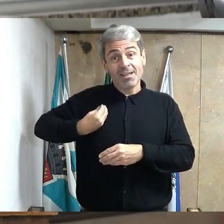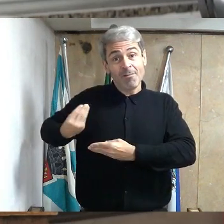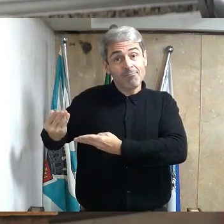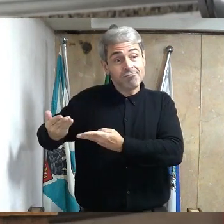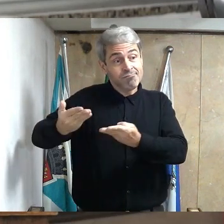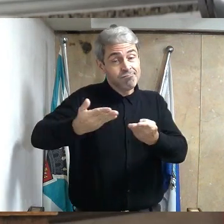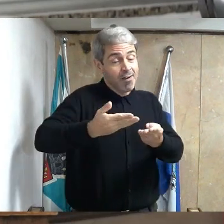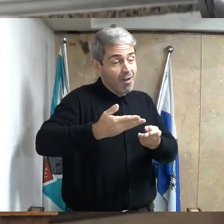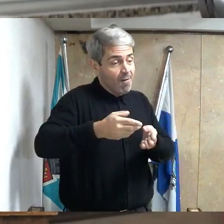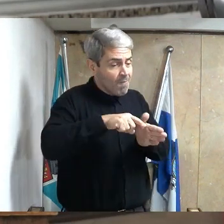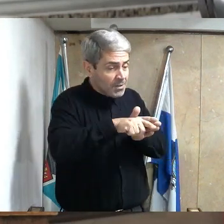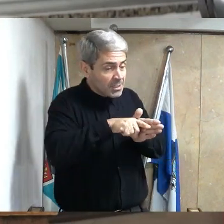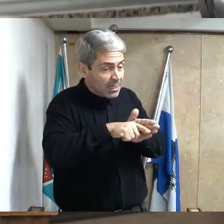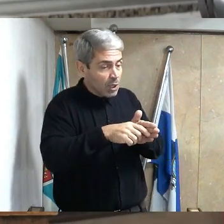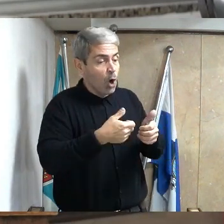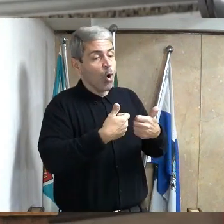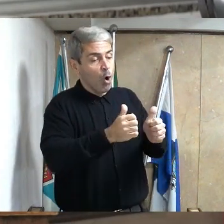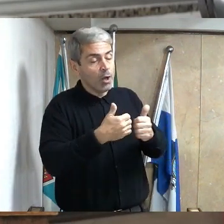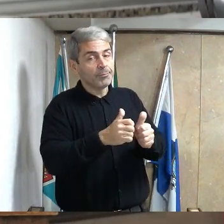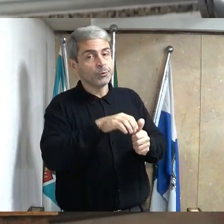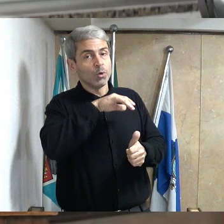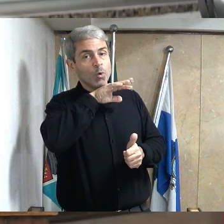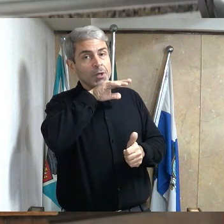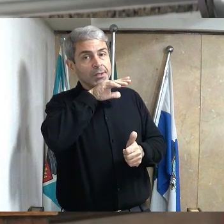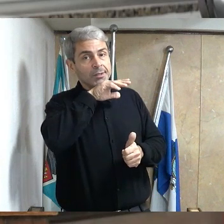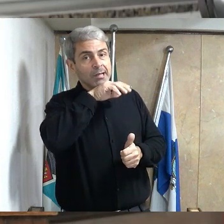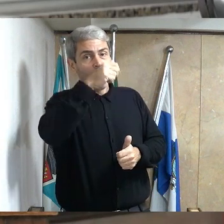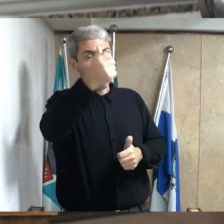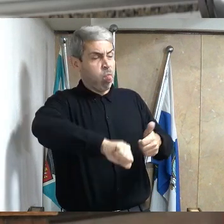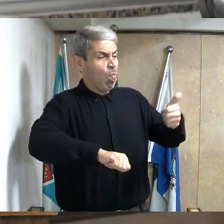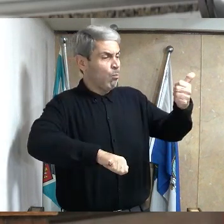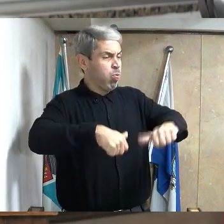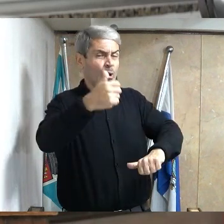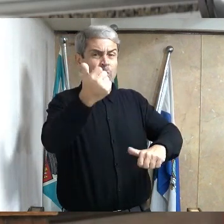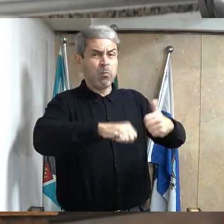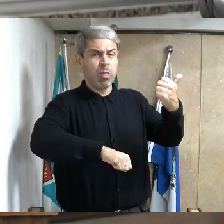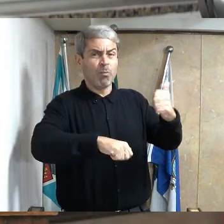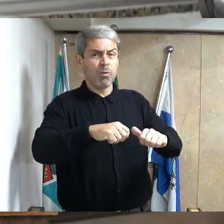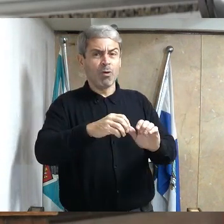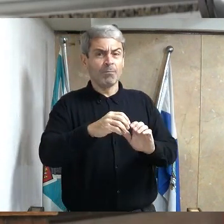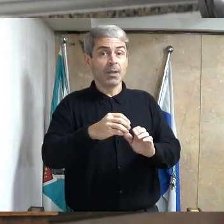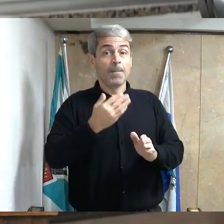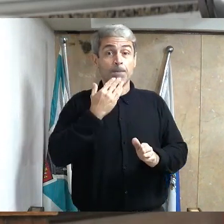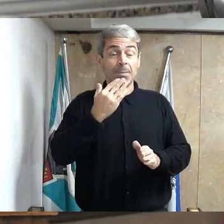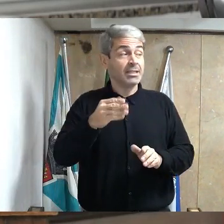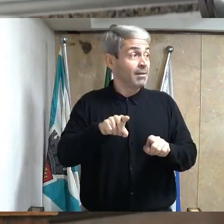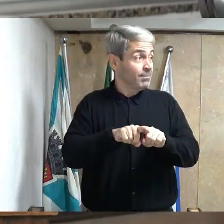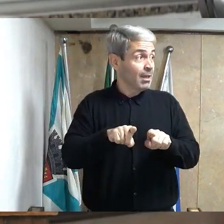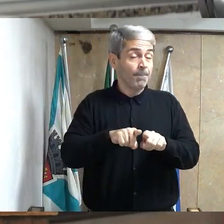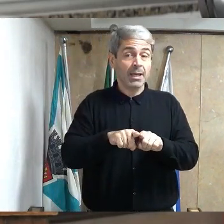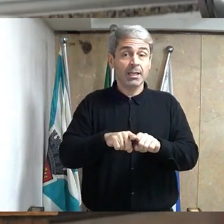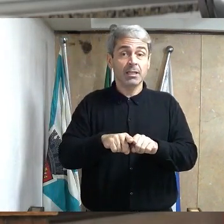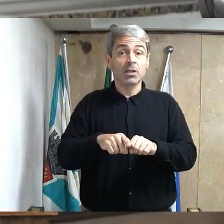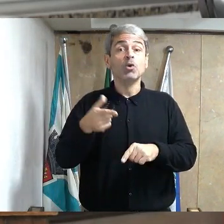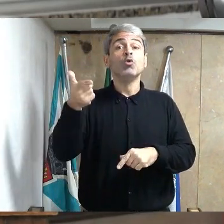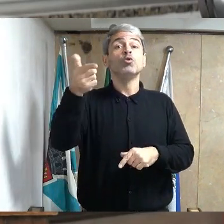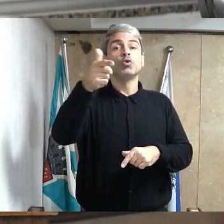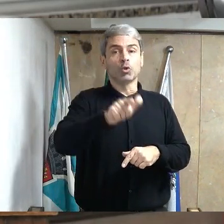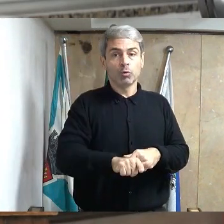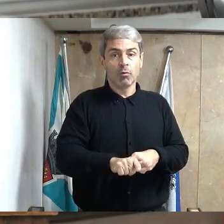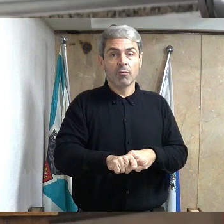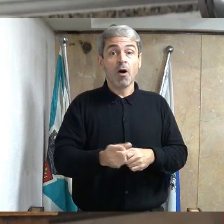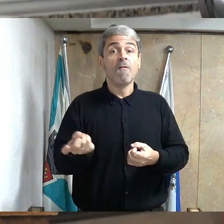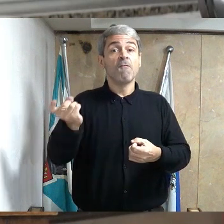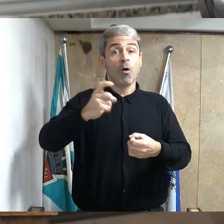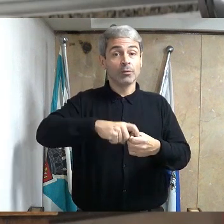são muitos ônibus em péssimo estado e solicitar também logo que voltem aquelas linhas de ônibus que